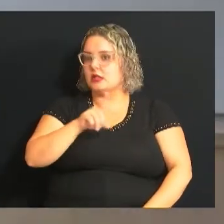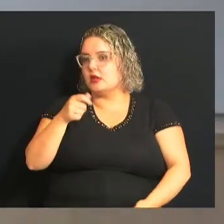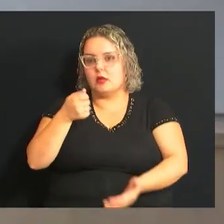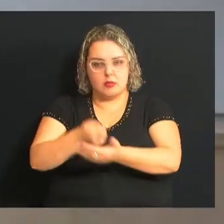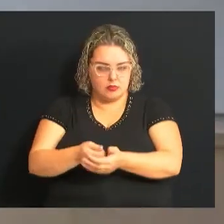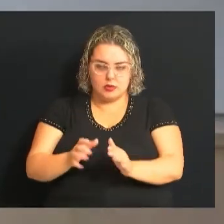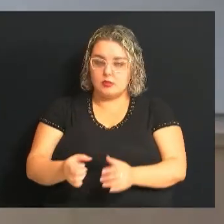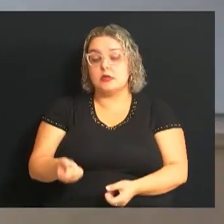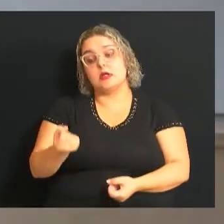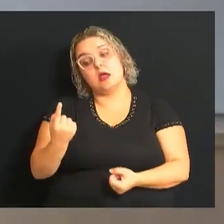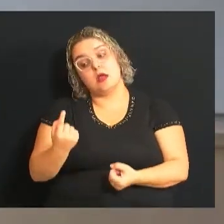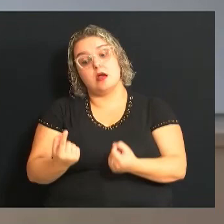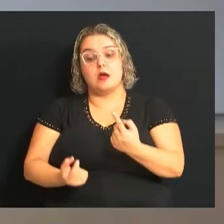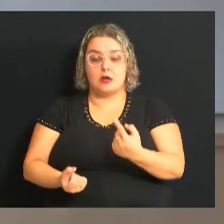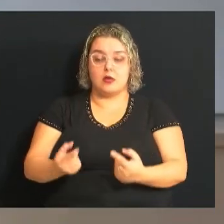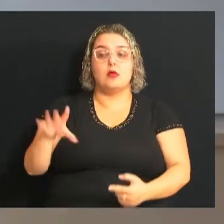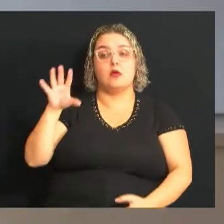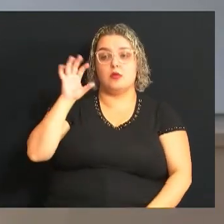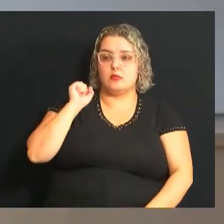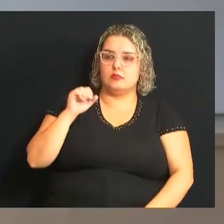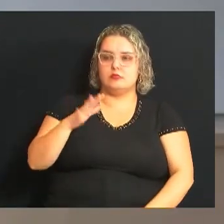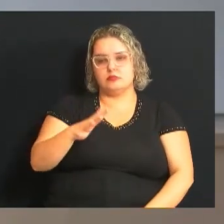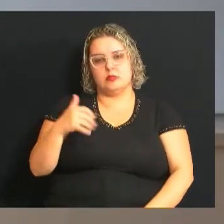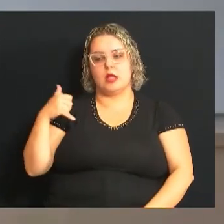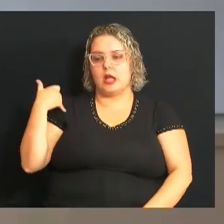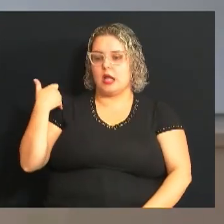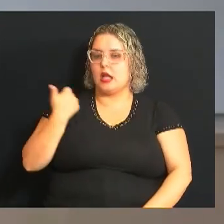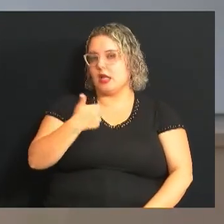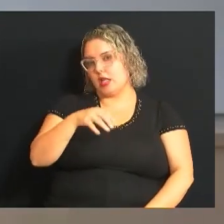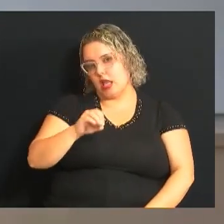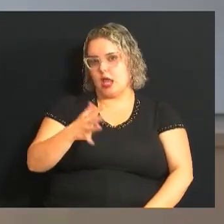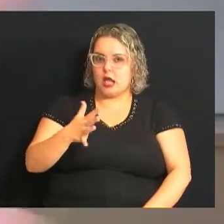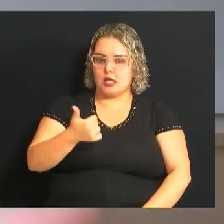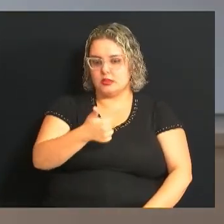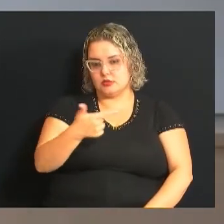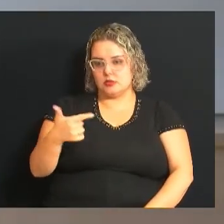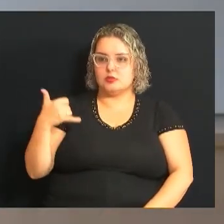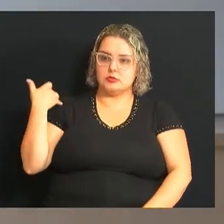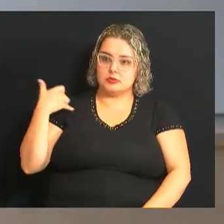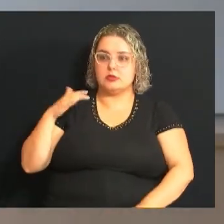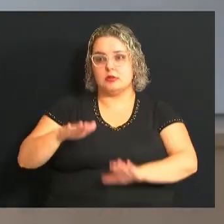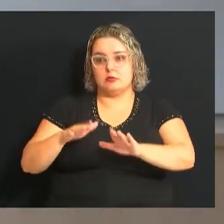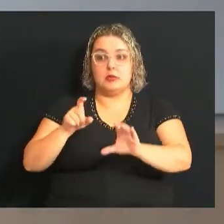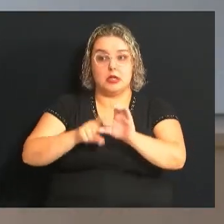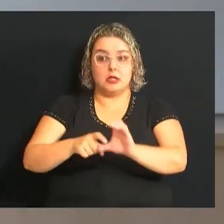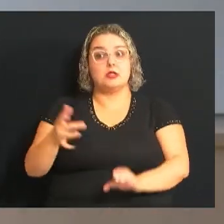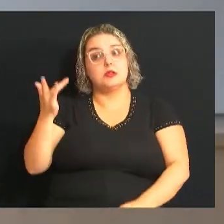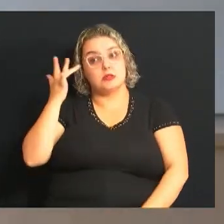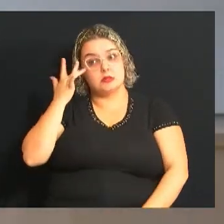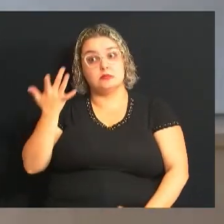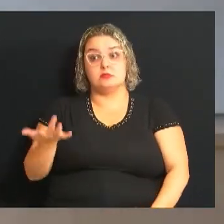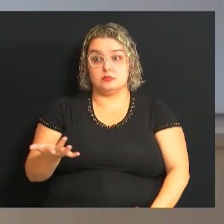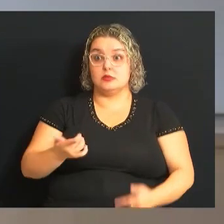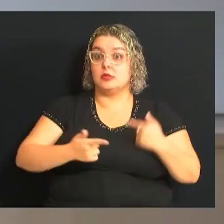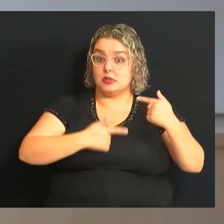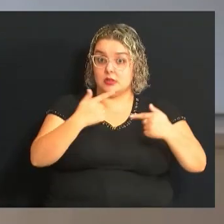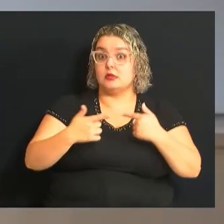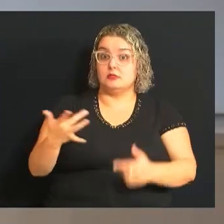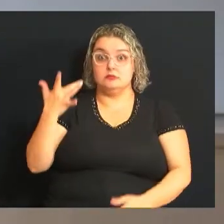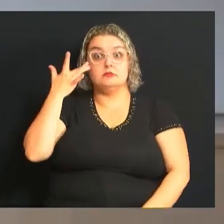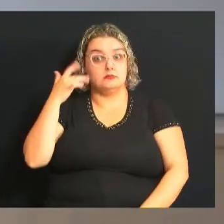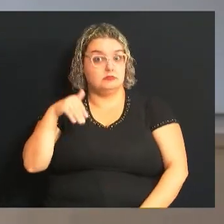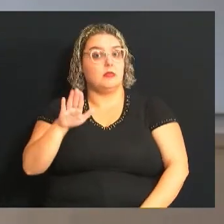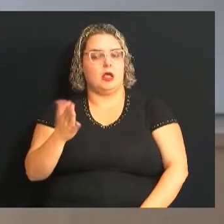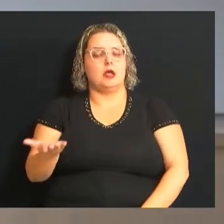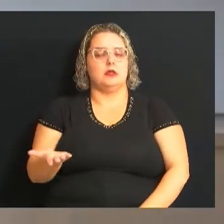em alguns casos eu escuto a partir de 10, 12 anos, depende da maturidade, né? Apesar que essa geração hoje está bem madura, né? Então,